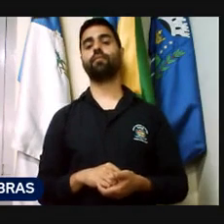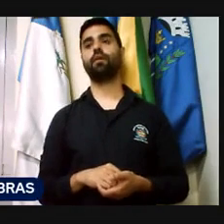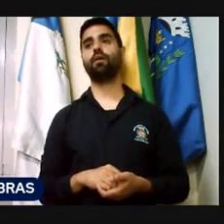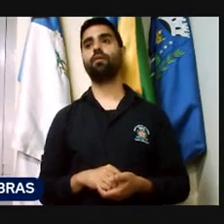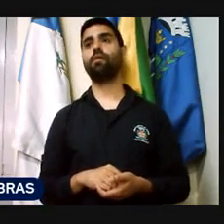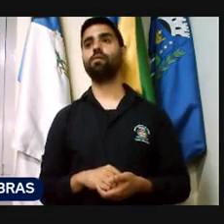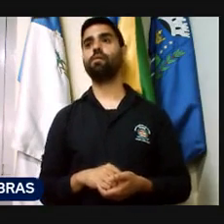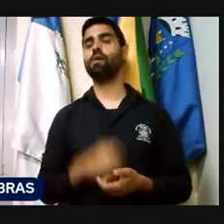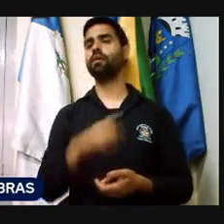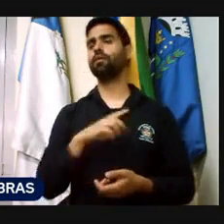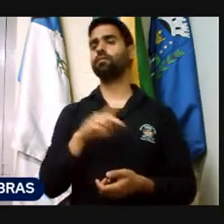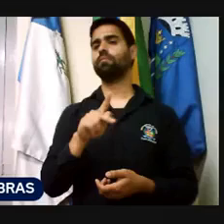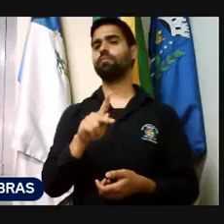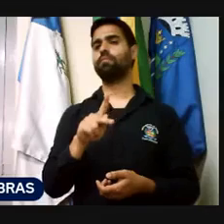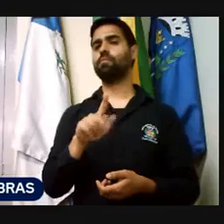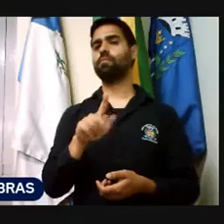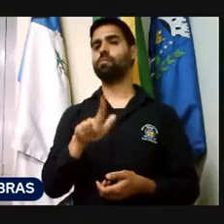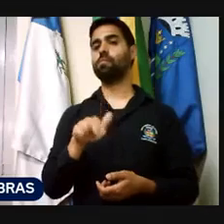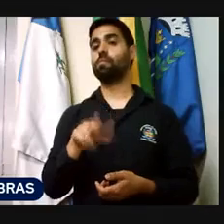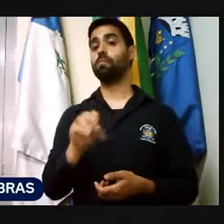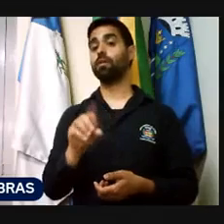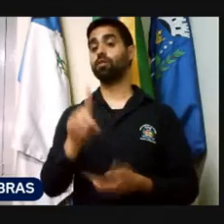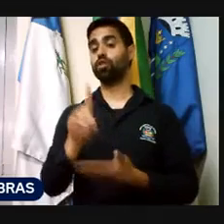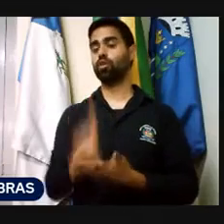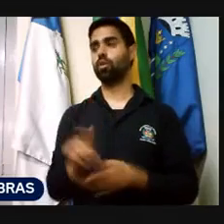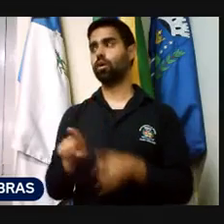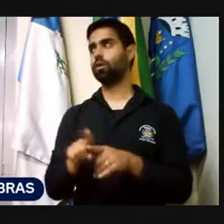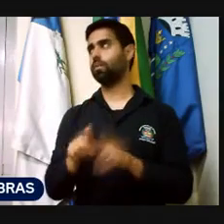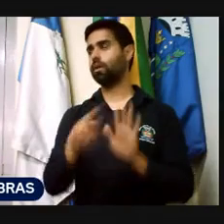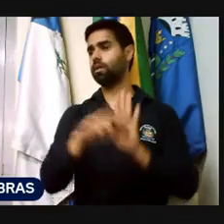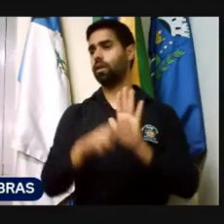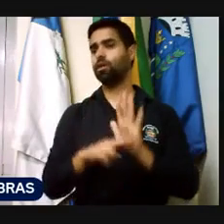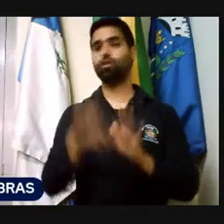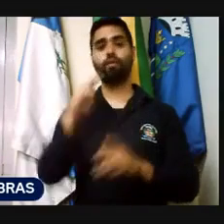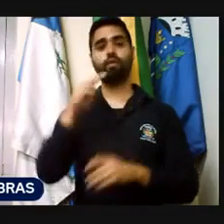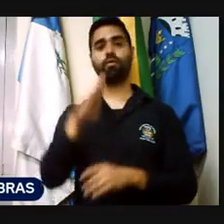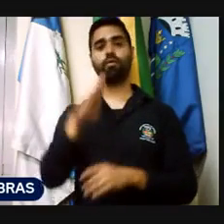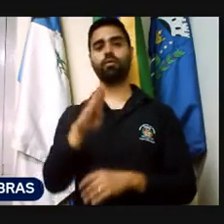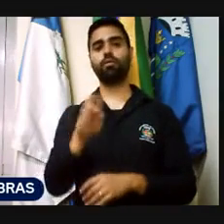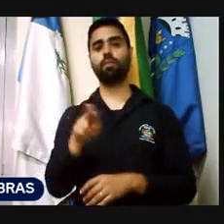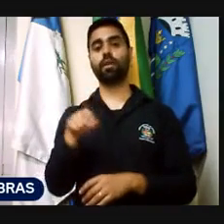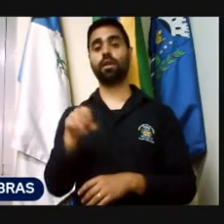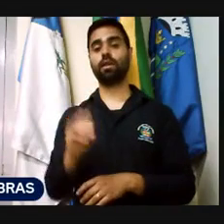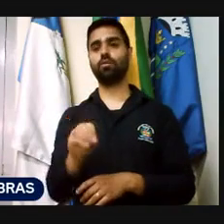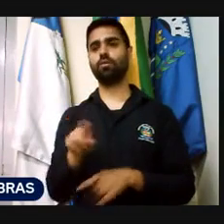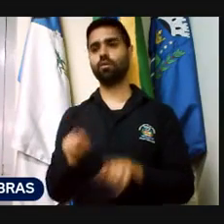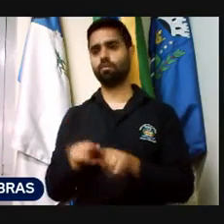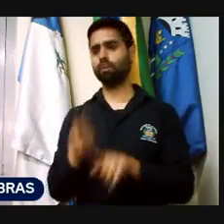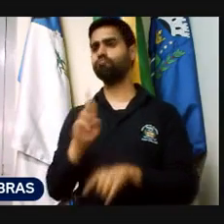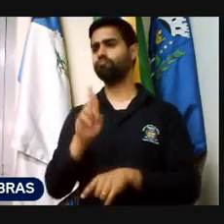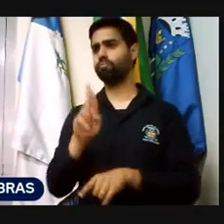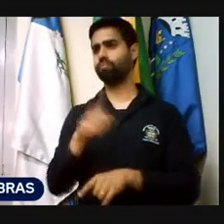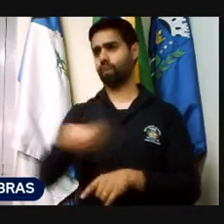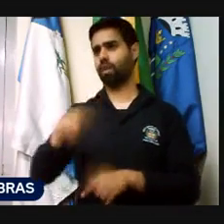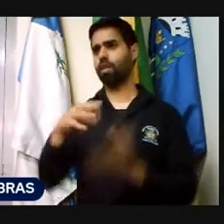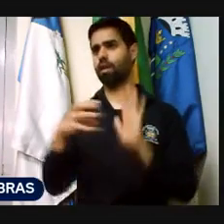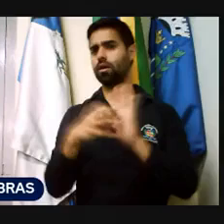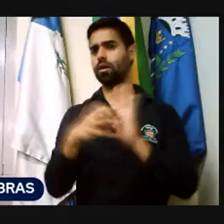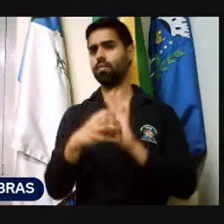do plano diretor e dos códigos, onde o vereador Bernardo nos representa, e, por sinal, muito bem, onde eu